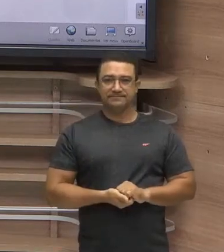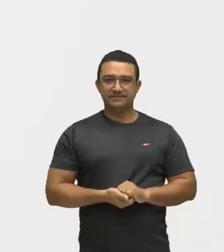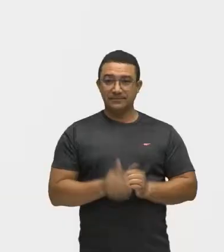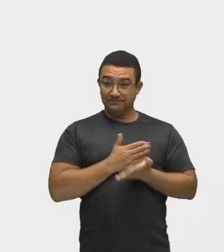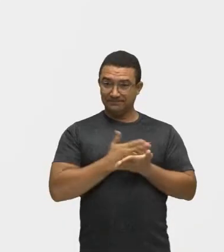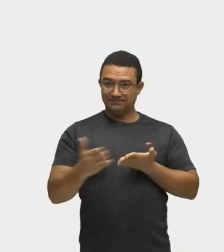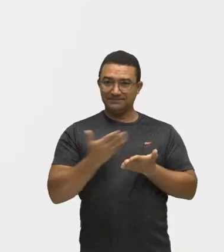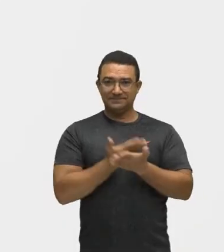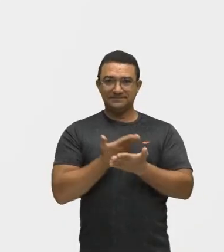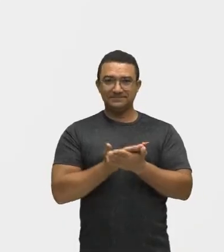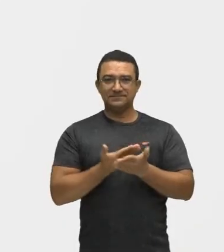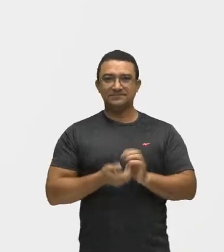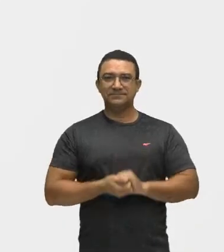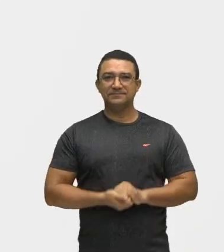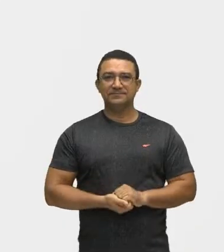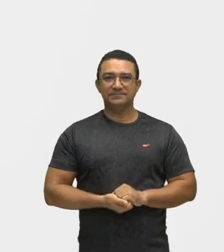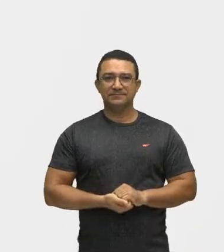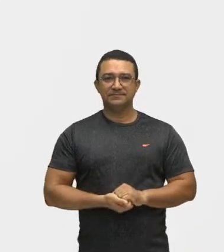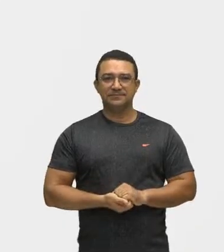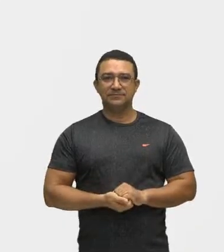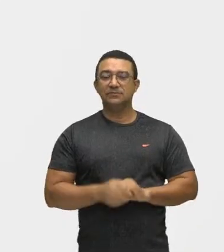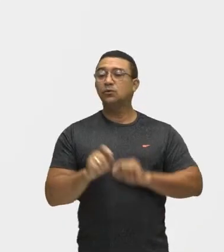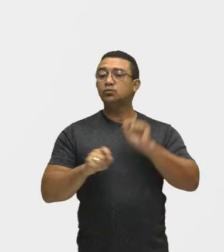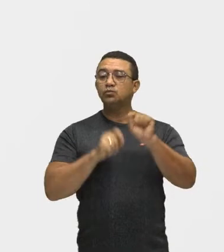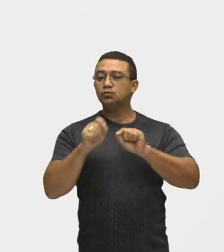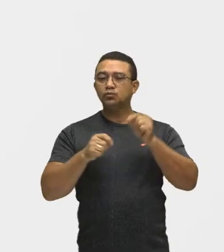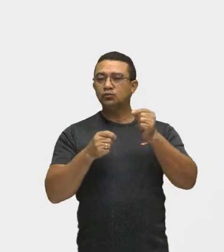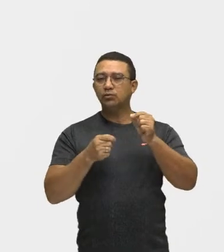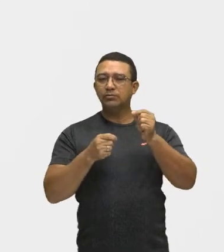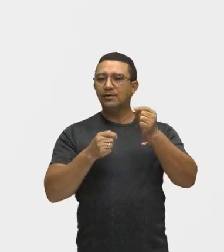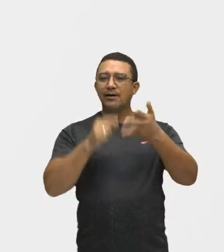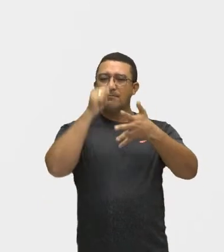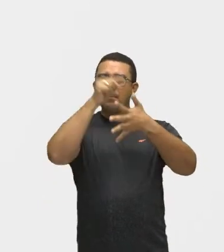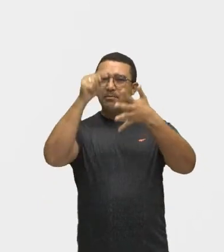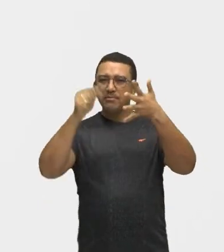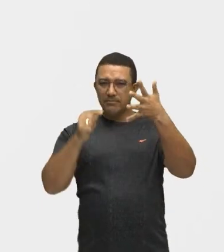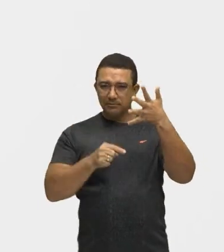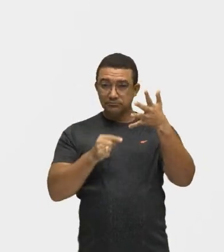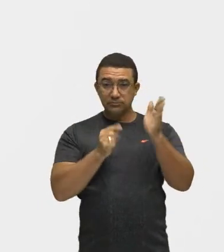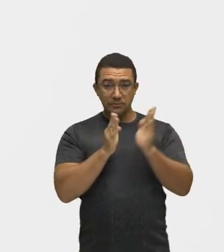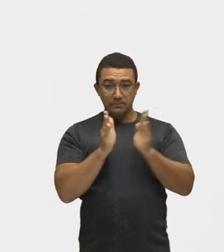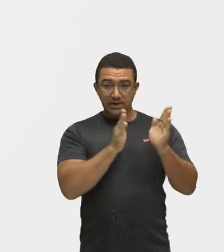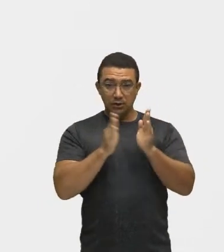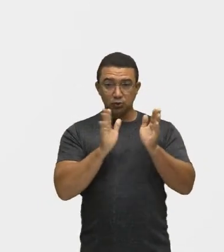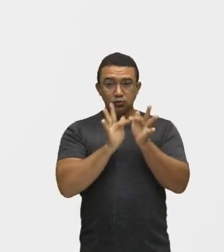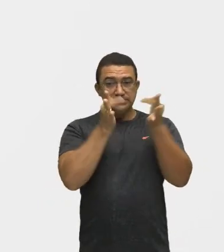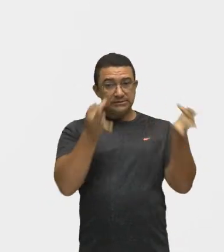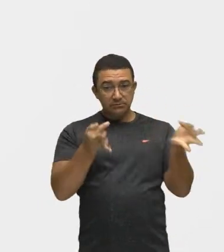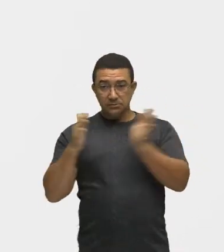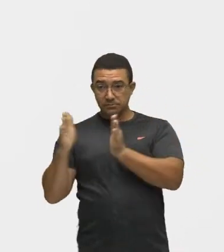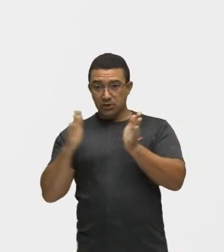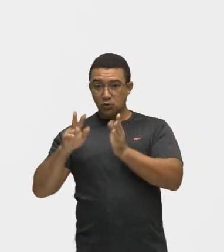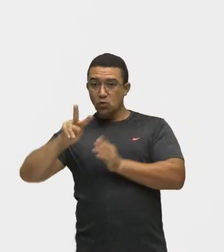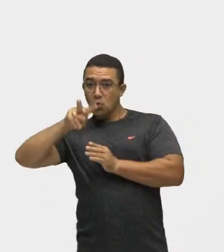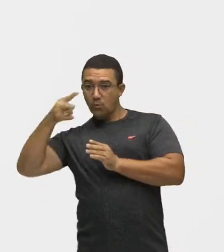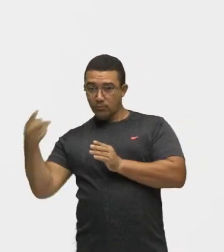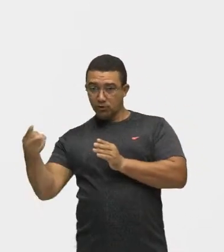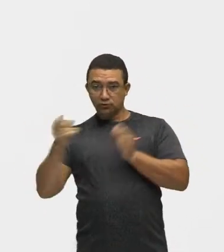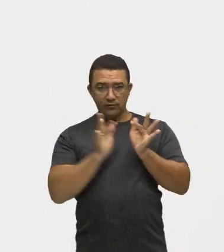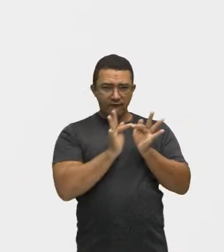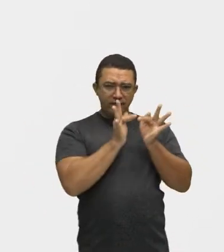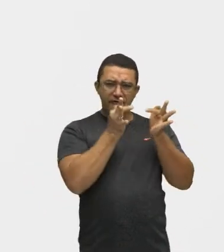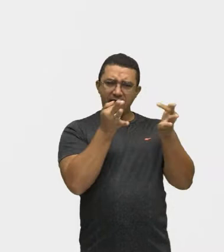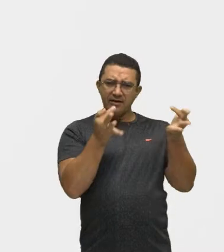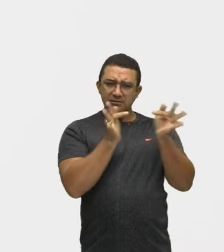Olha só. Então vamos falar sobre a classificação do período simples e do período composto? Muito bem. Você sabe o que é um período?